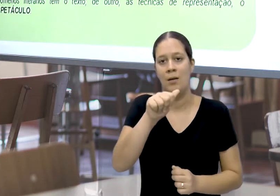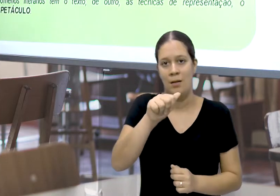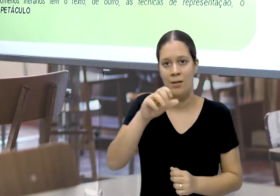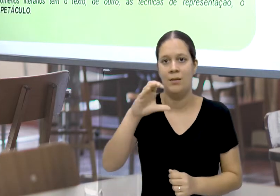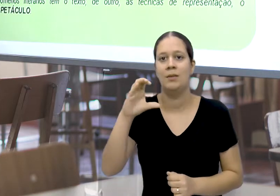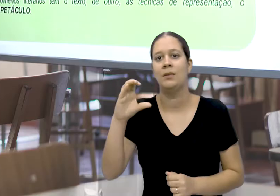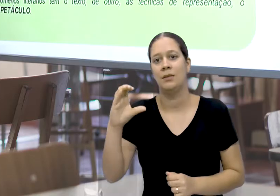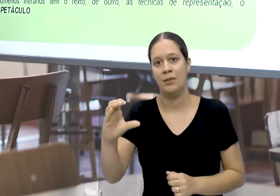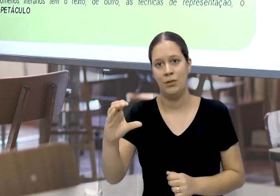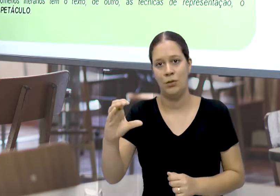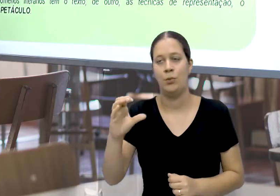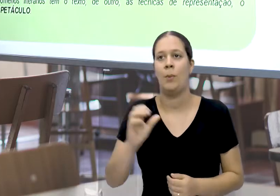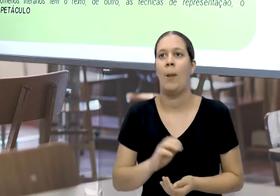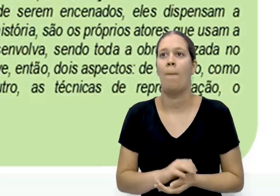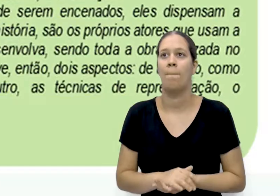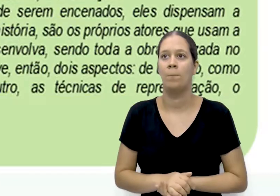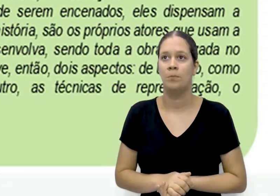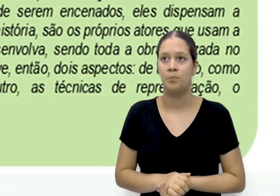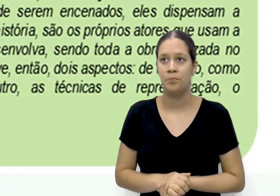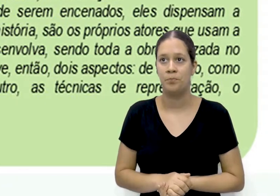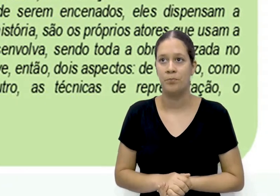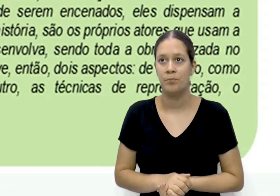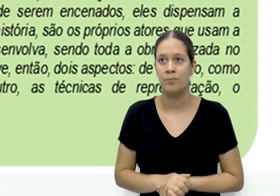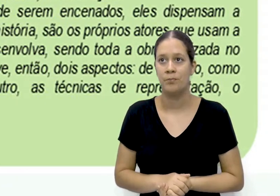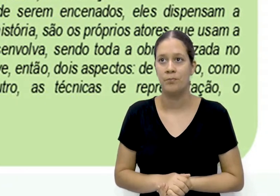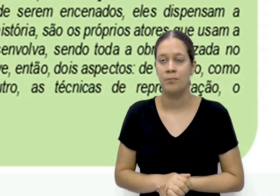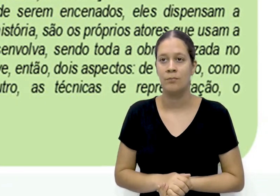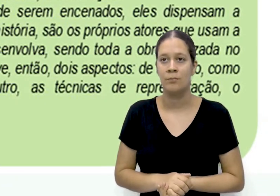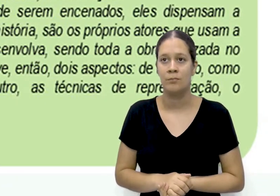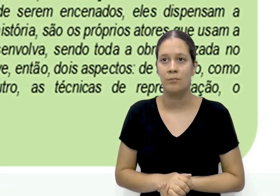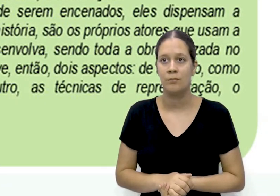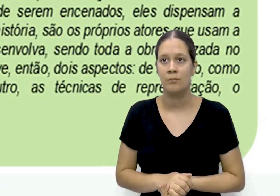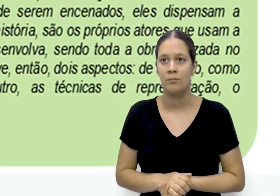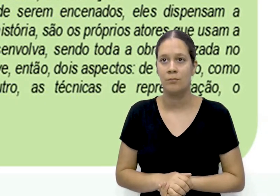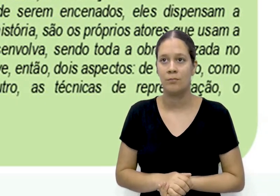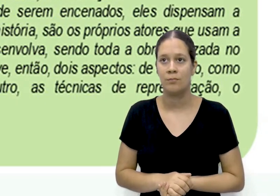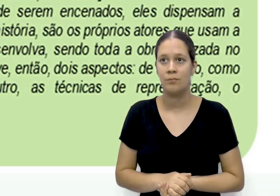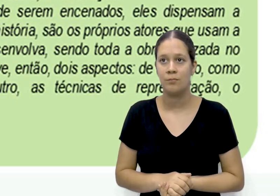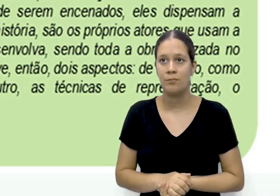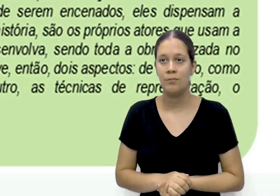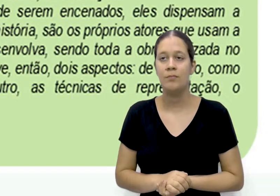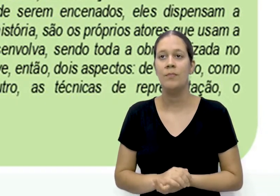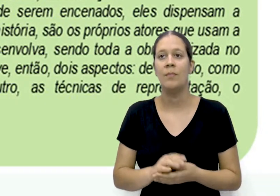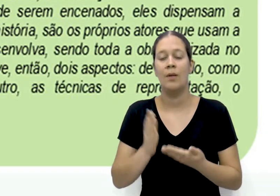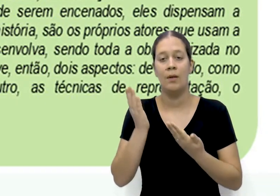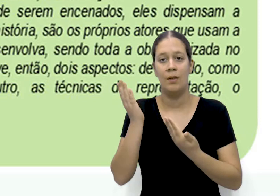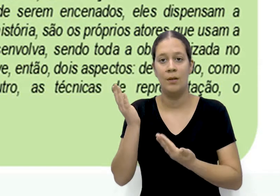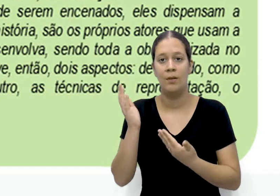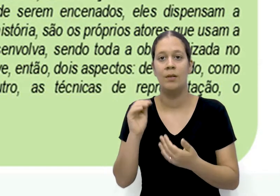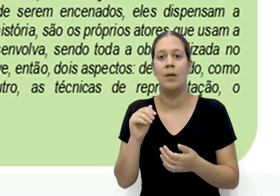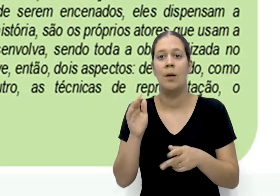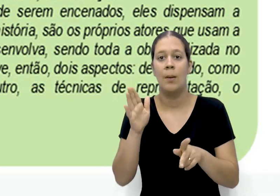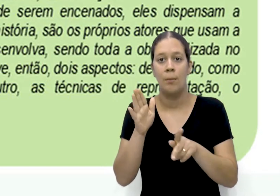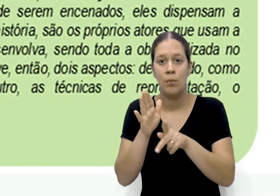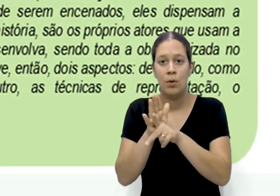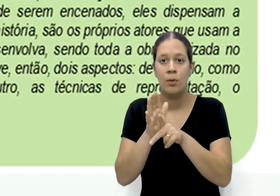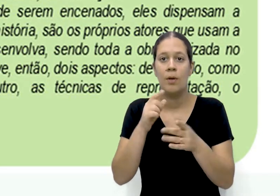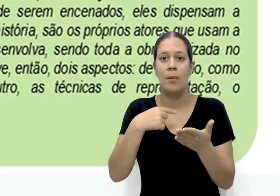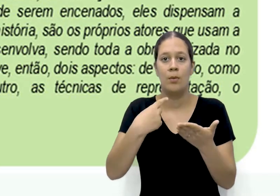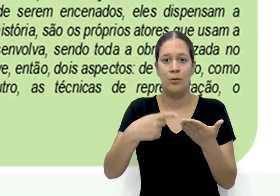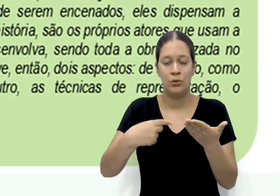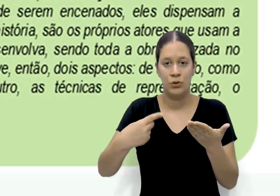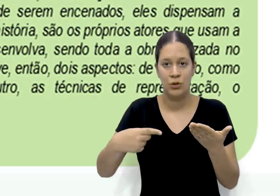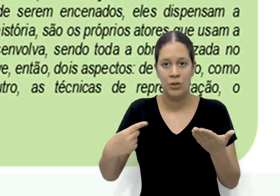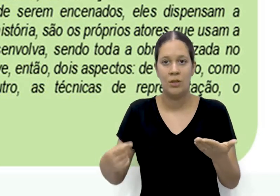e fala que a palavra drama, etimologicamente, significa ação. O gênero dramático é, então,